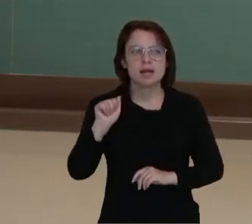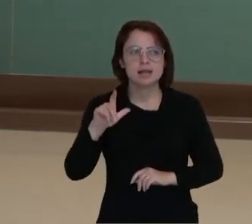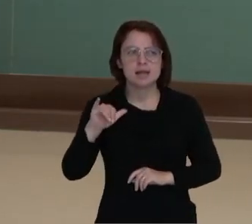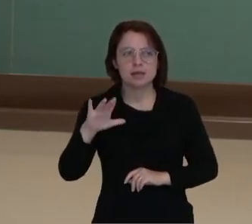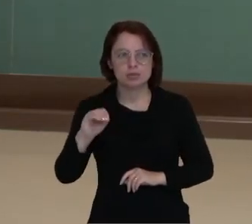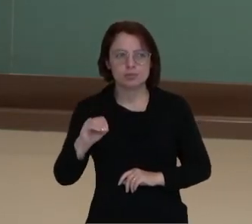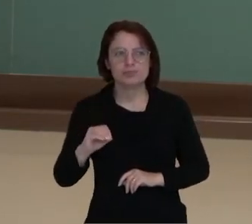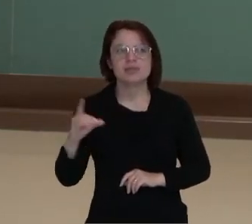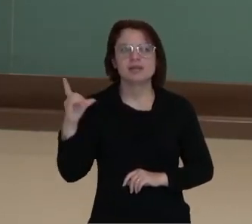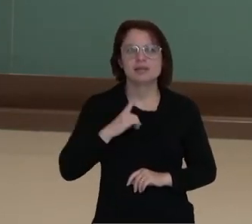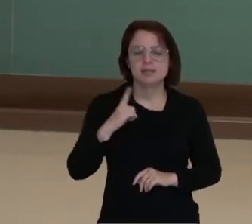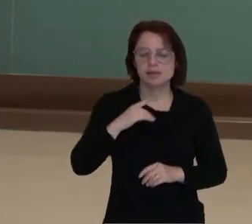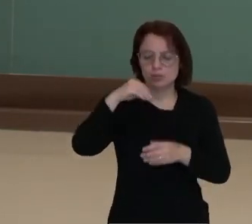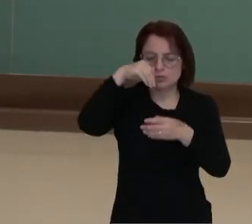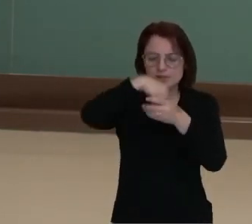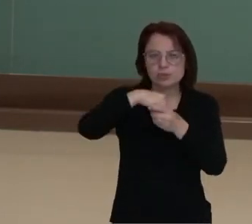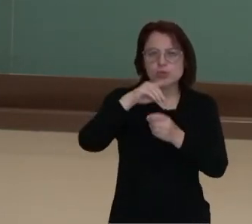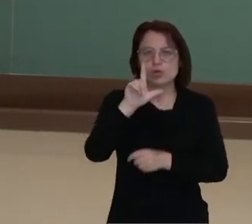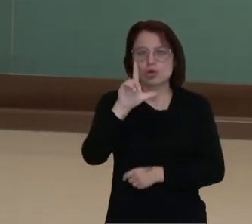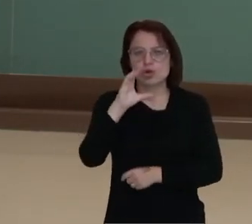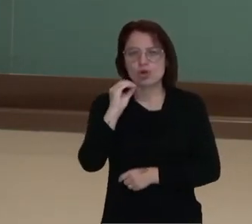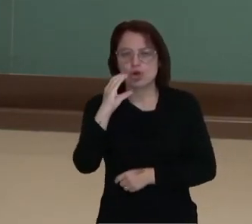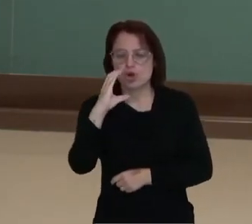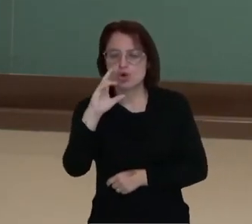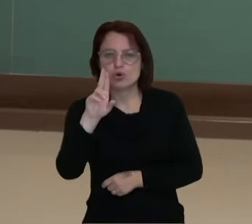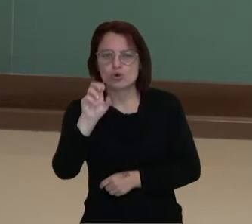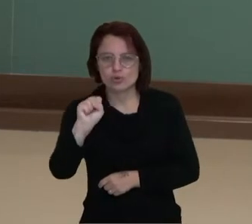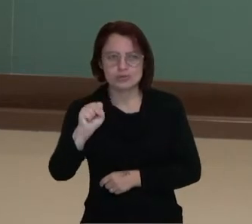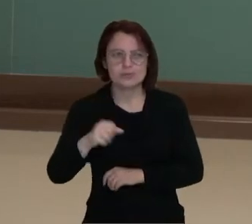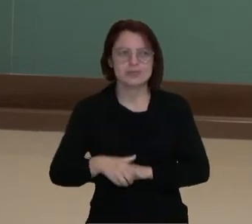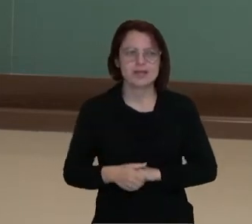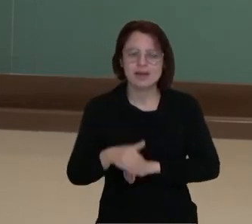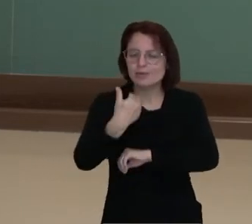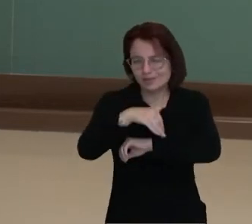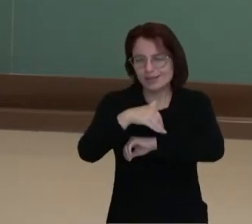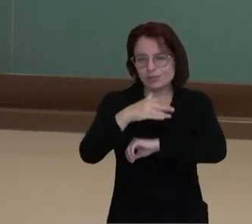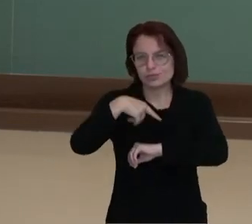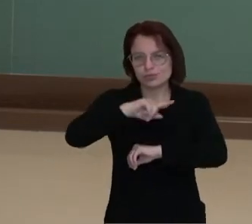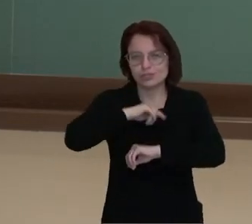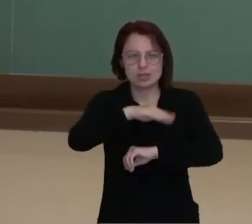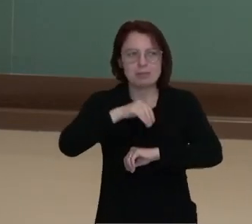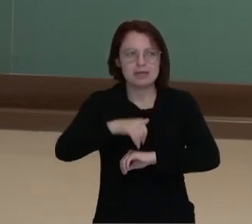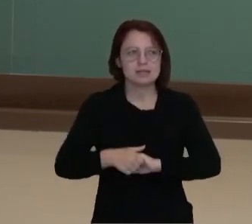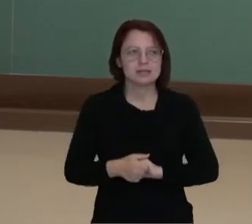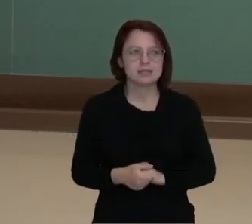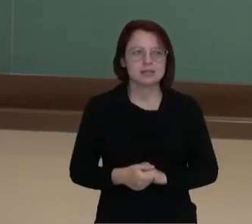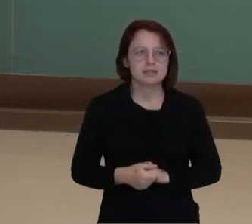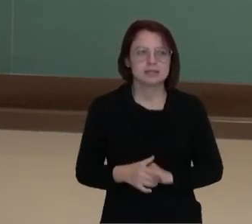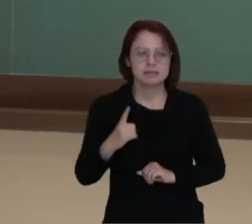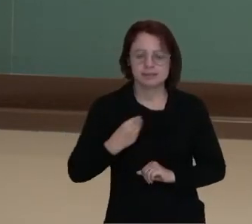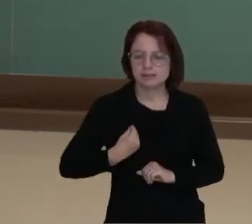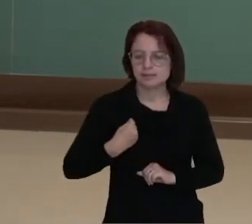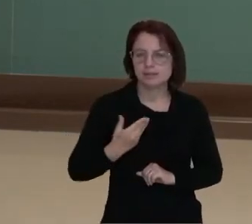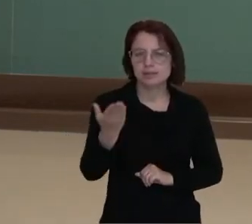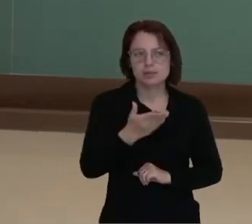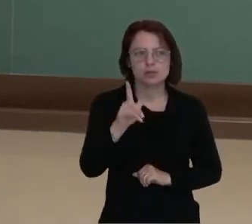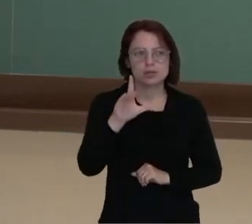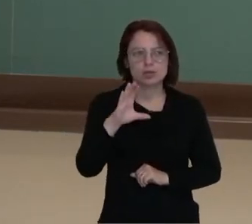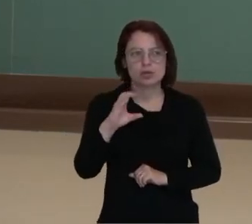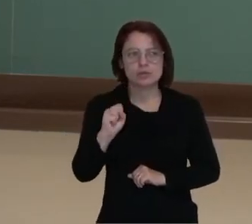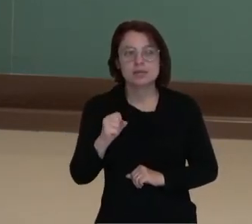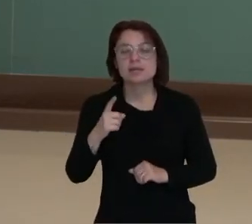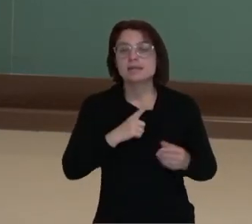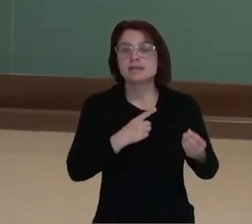o endereço deles é chamado de locus. Então, qual é o endereço desse gene? Está lá no locus. Quando eu tenho em plural, ele é chamado